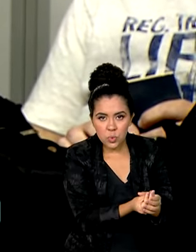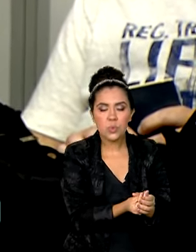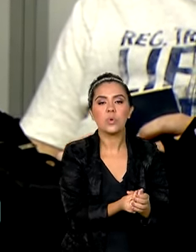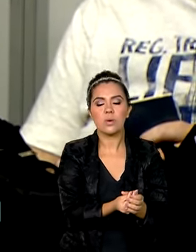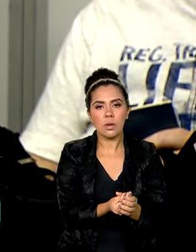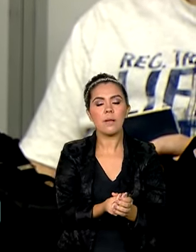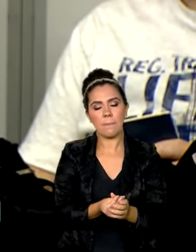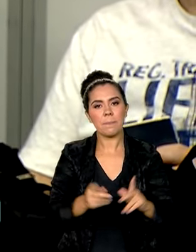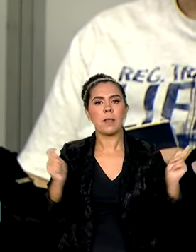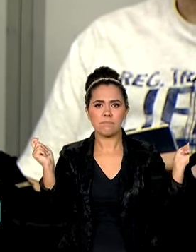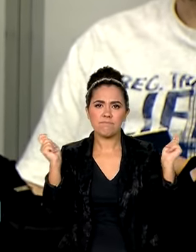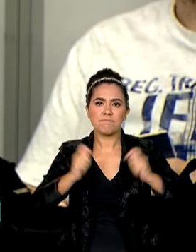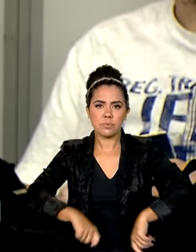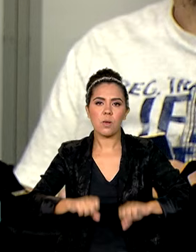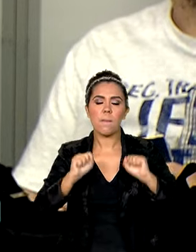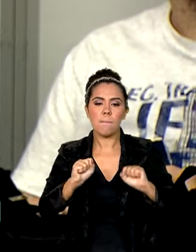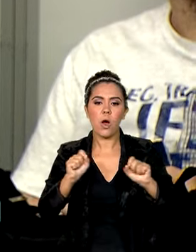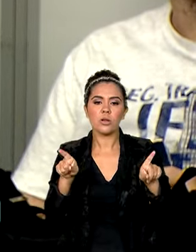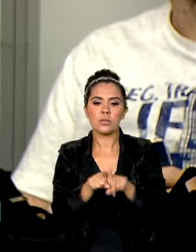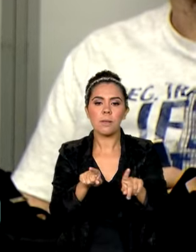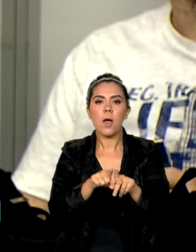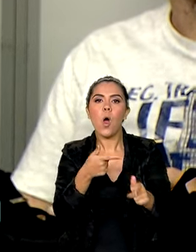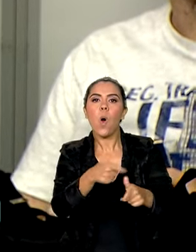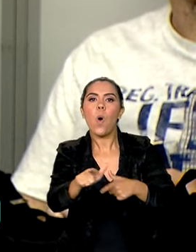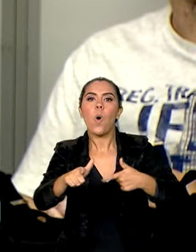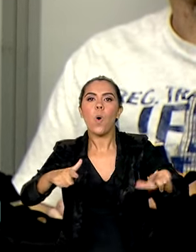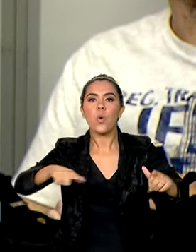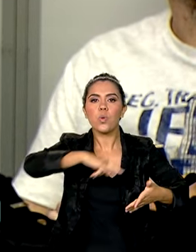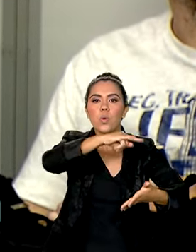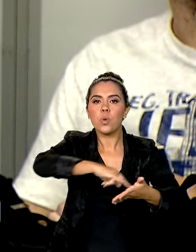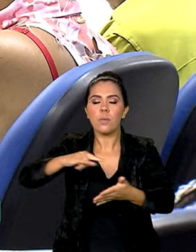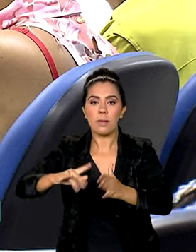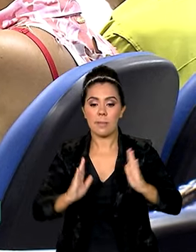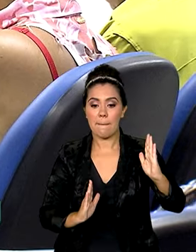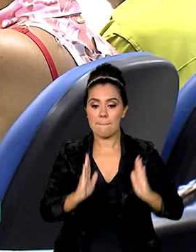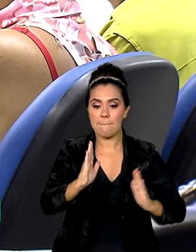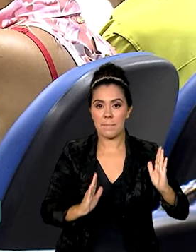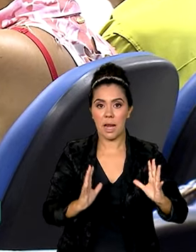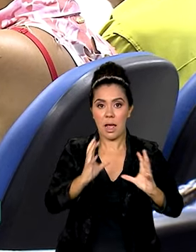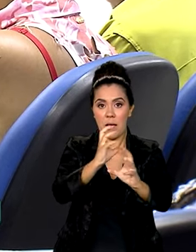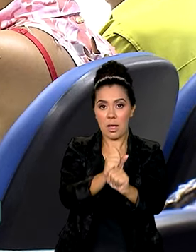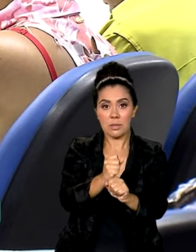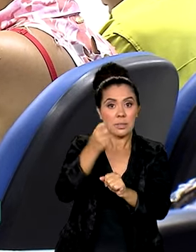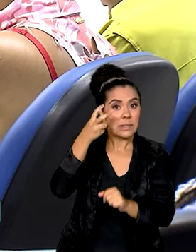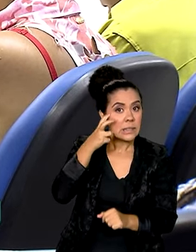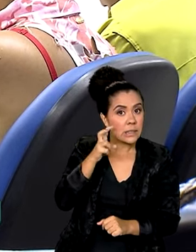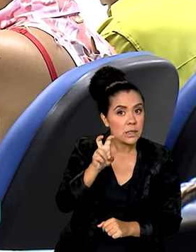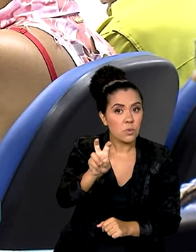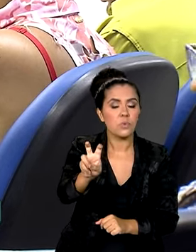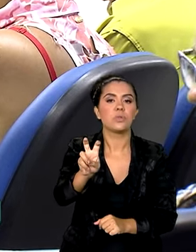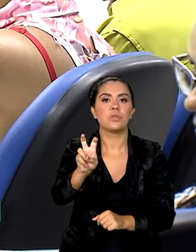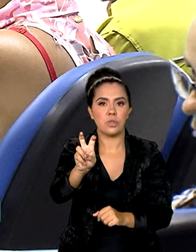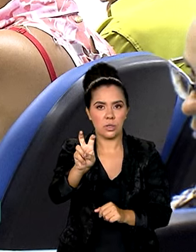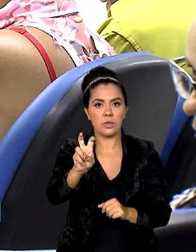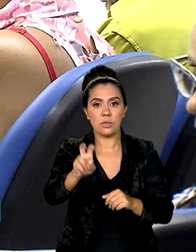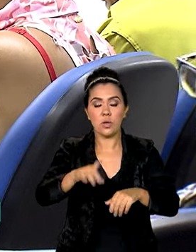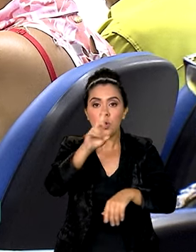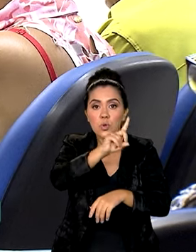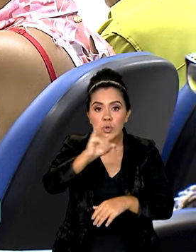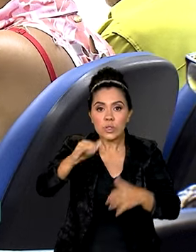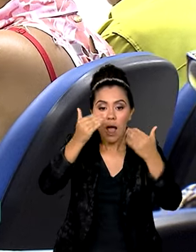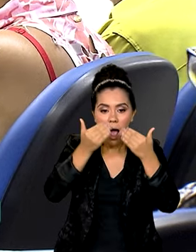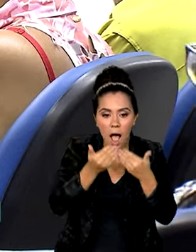é possível apresentar outros documentos no prazo de até 5 dias, a contar da data de abertura